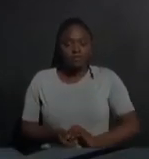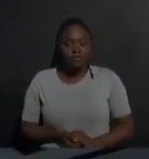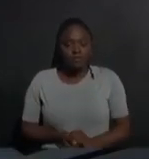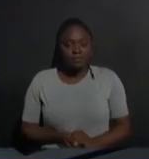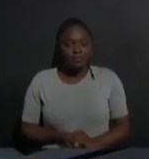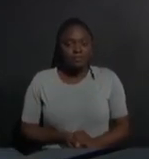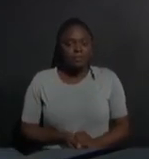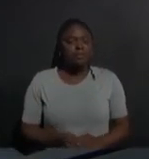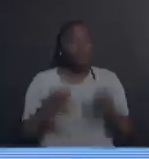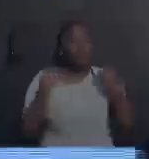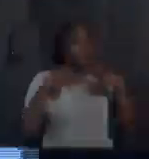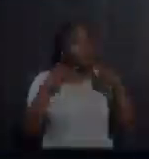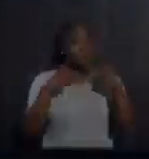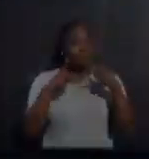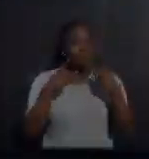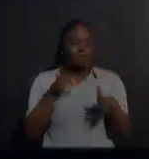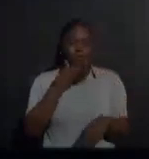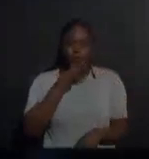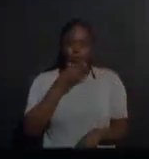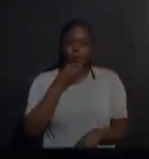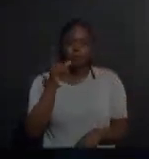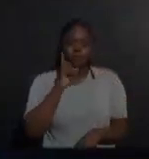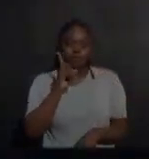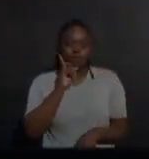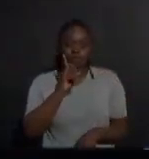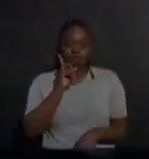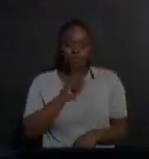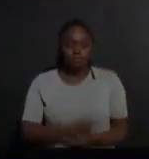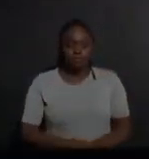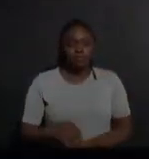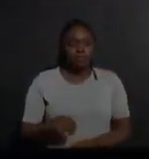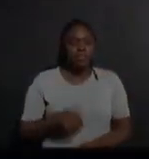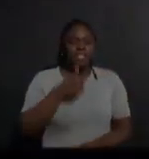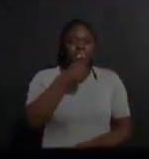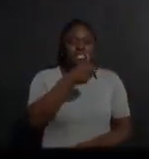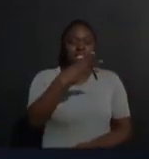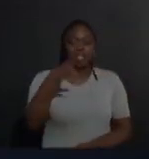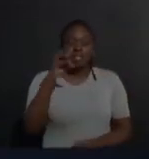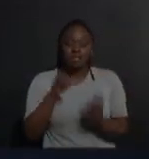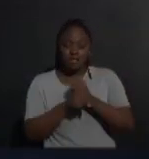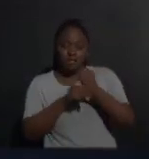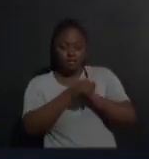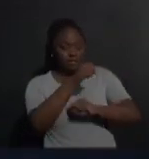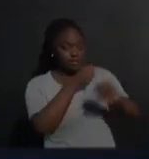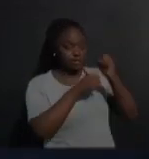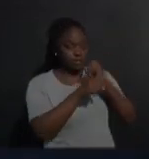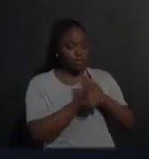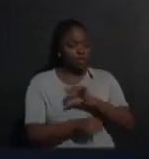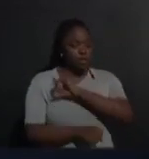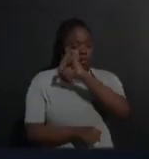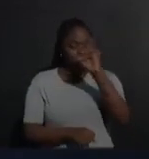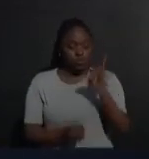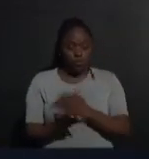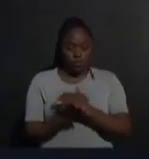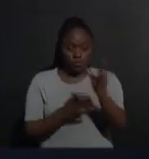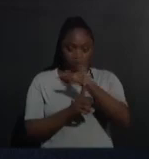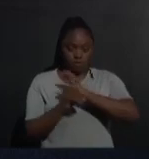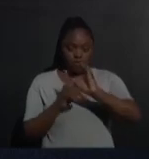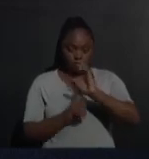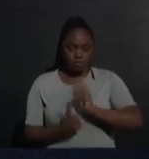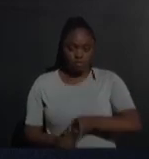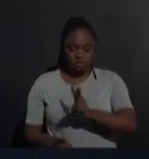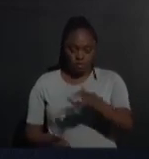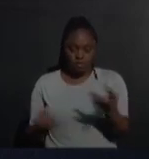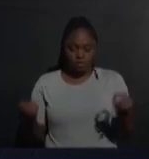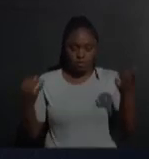Um grande pregador, Smith Wigglesworth, 130 anos atrás, sabe o que ele falou um dia, ele começava o culto sempre assim, ó, para